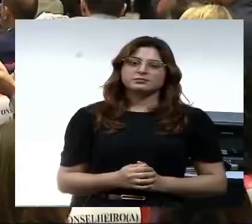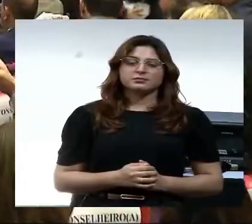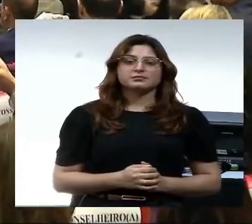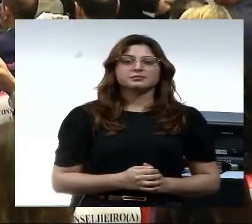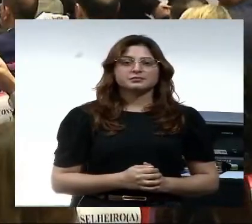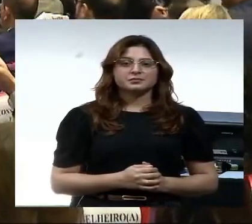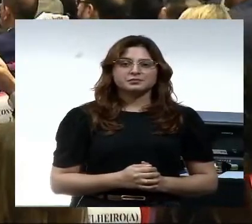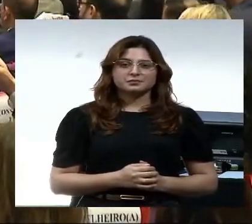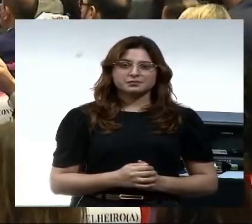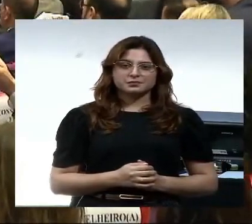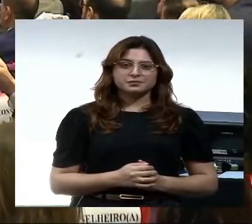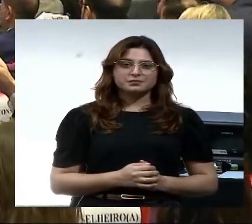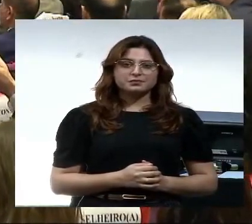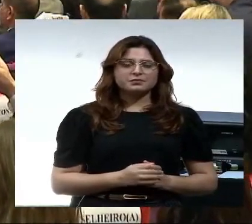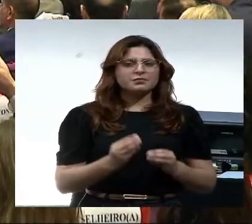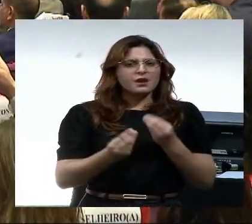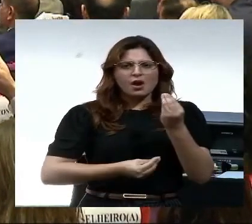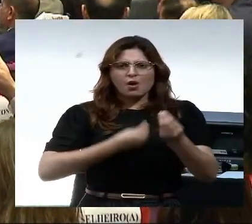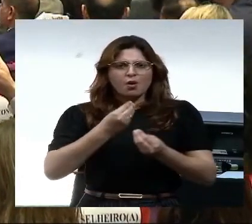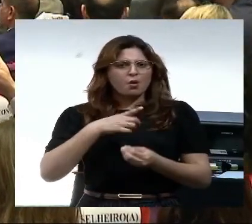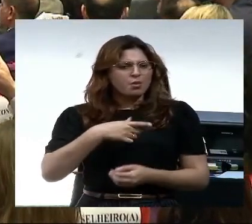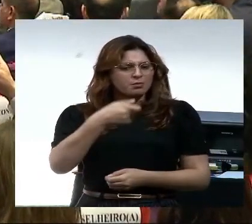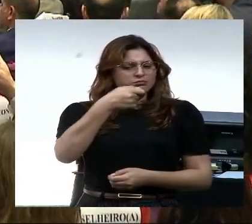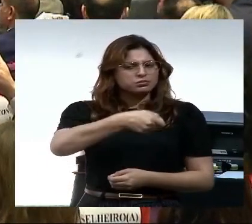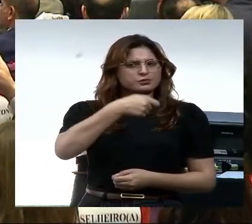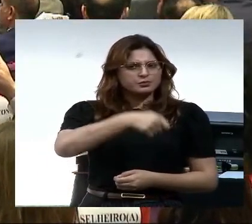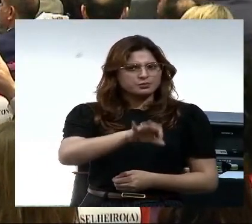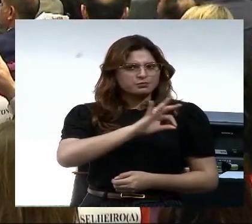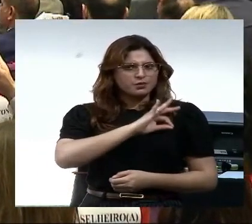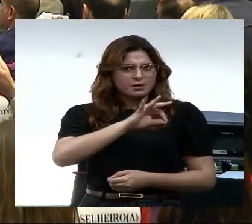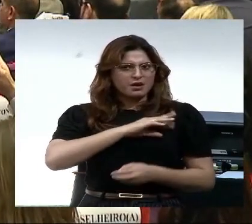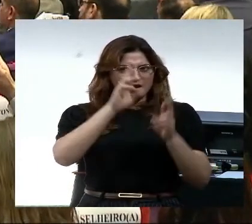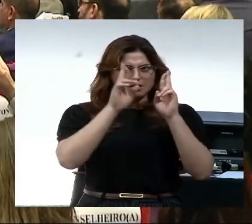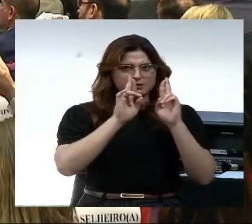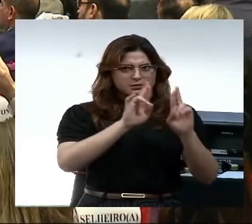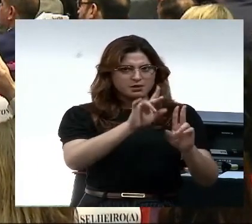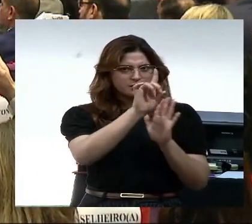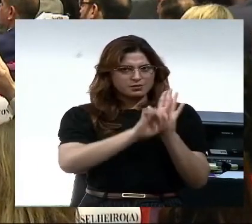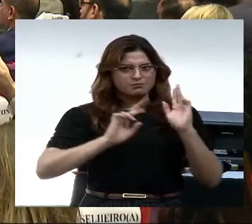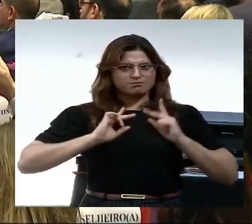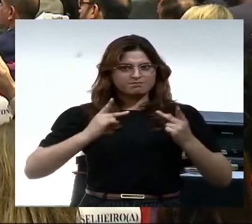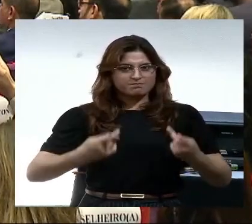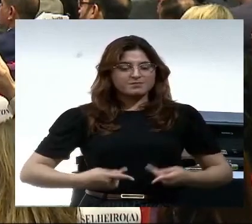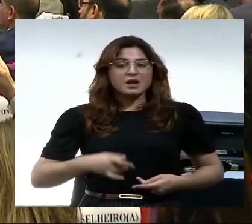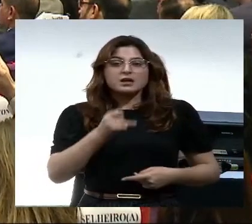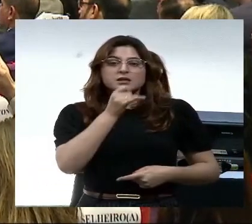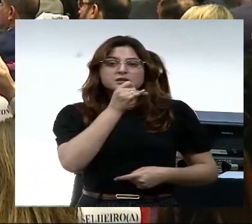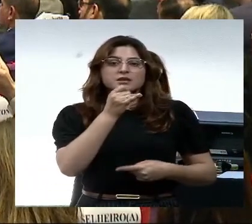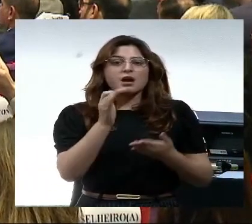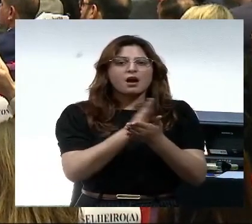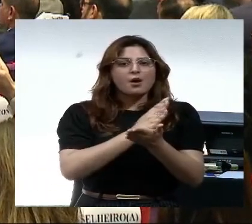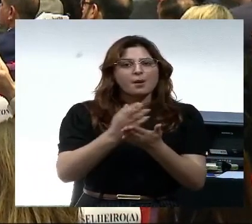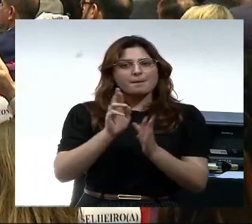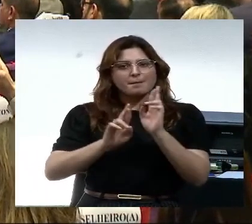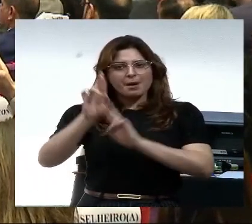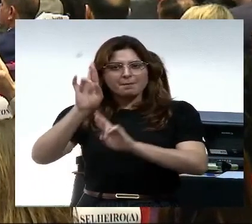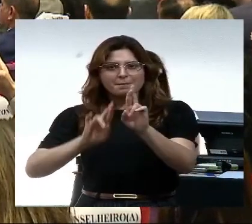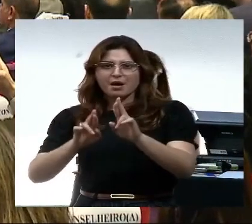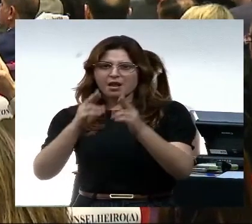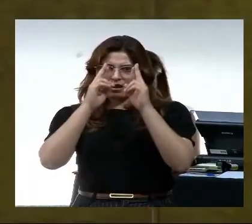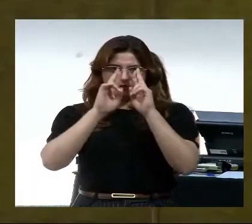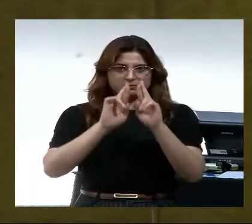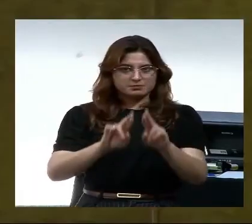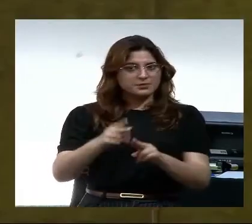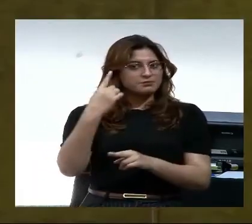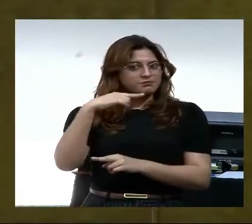afinal de contas, como vamos cobrar das polícias que respeitam os direitos humanos se algumas autoridades desrespeitam advogados e